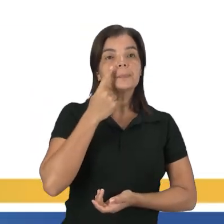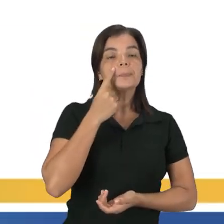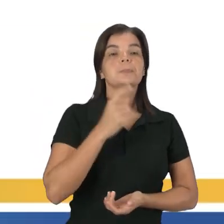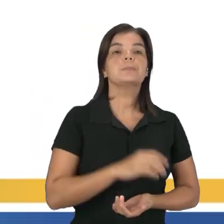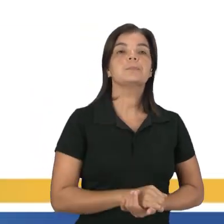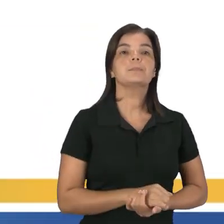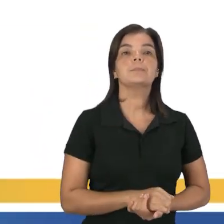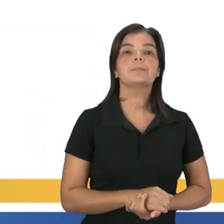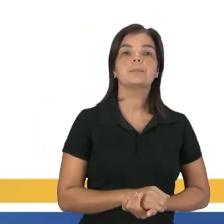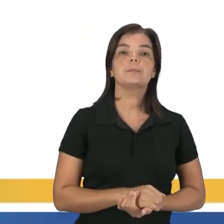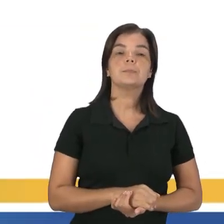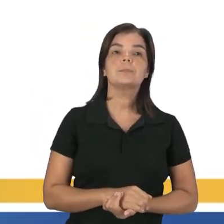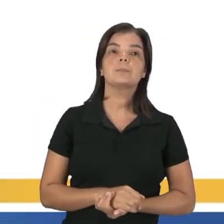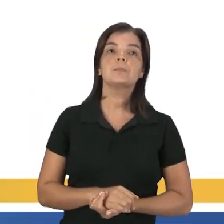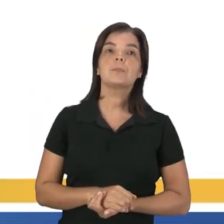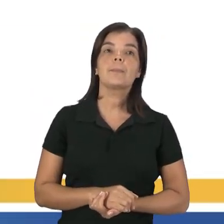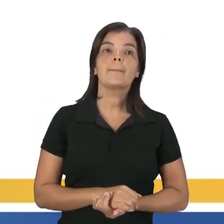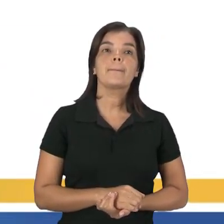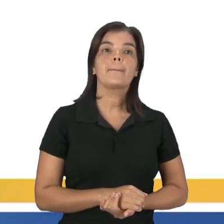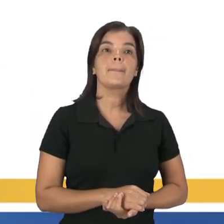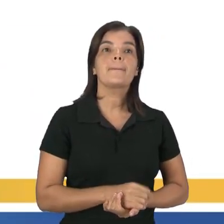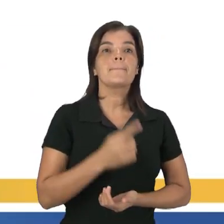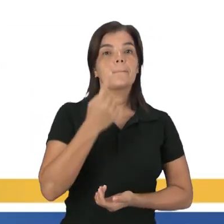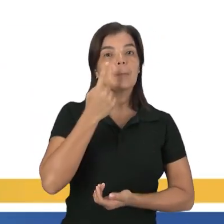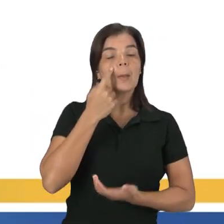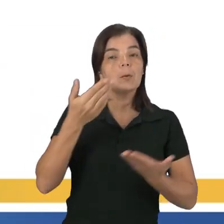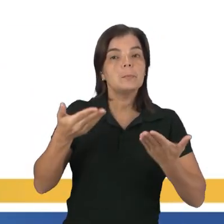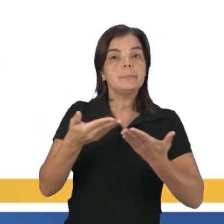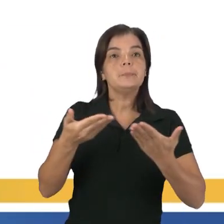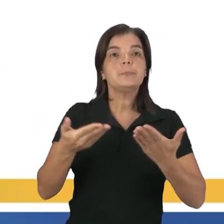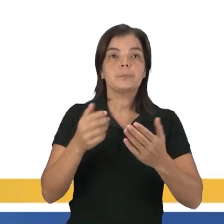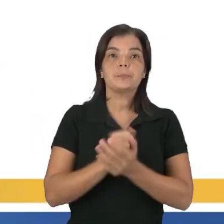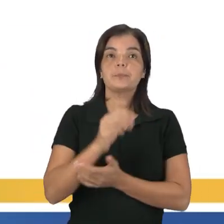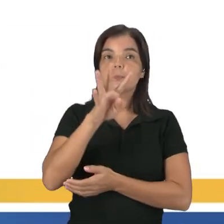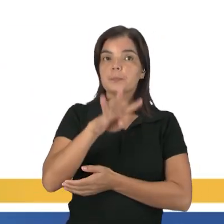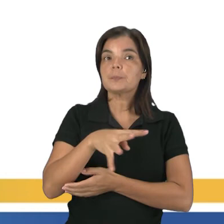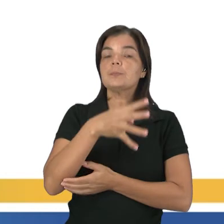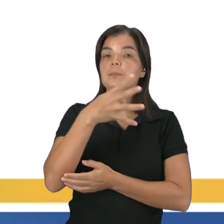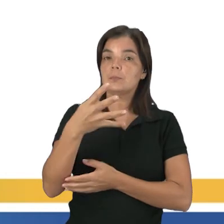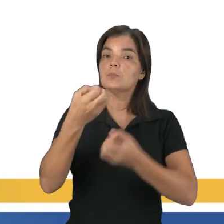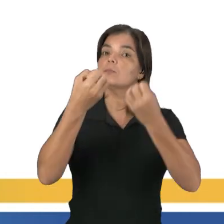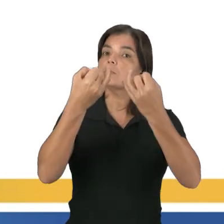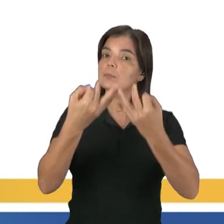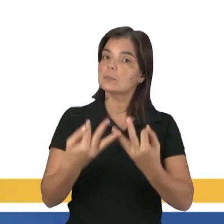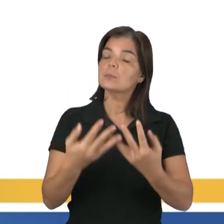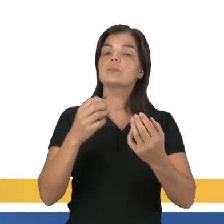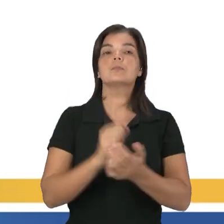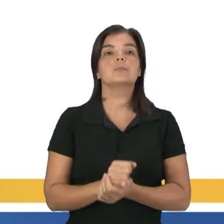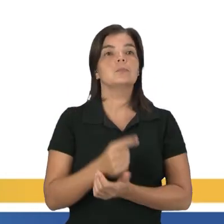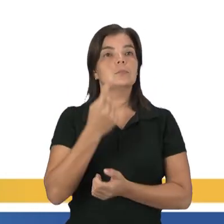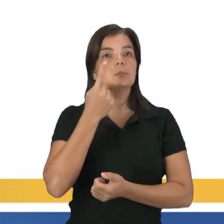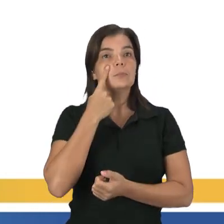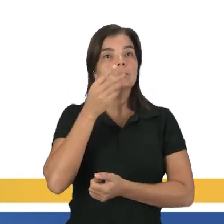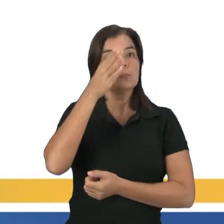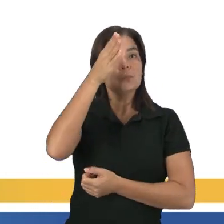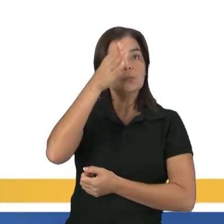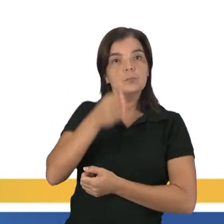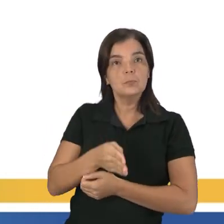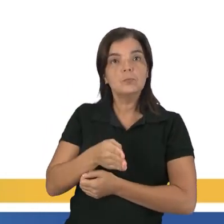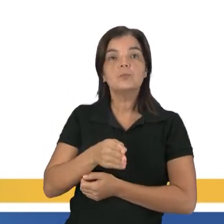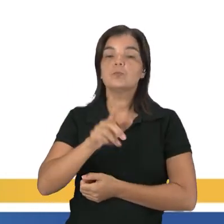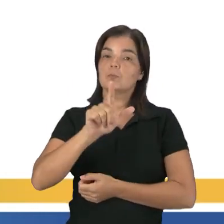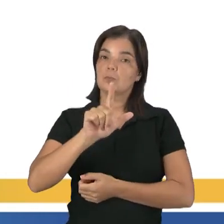aqui, praticamente fechando a nossa aula. A gente vai ver aqui uma tabelinha que fala sobre isso. Você vê ali no meio